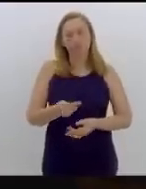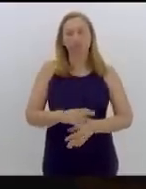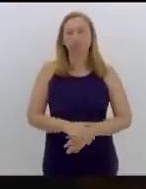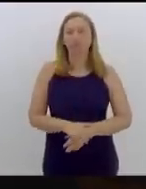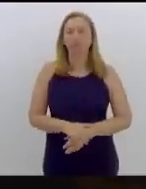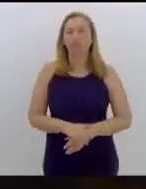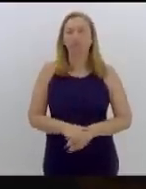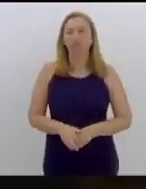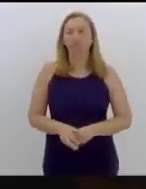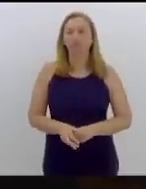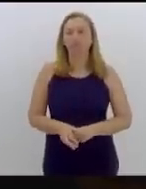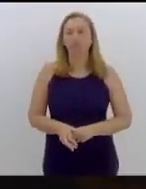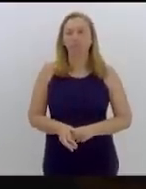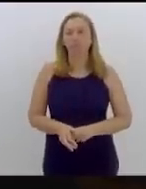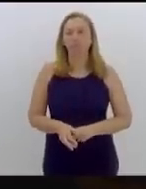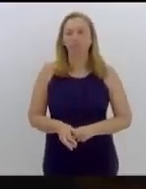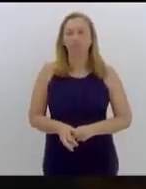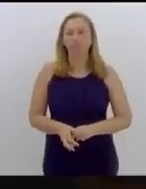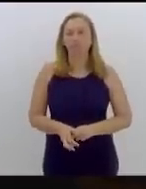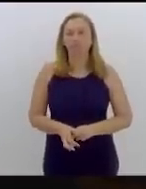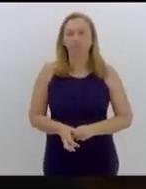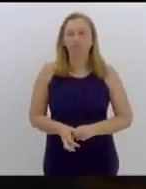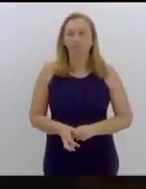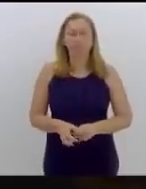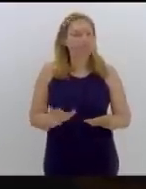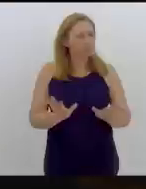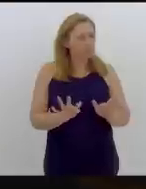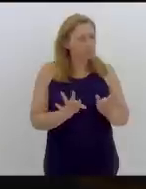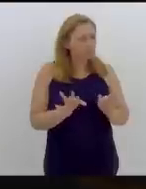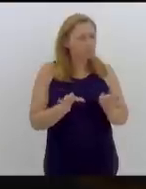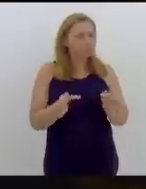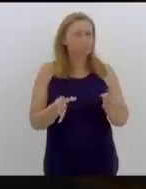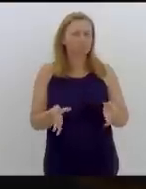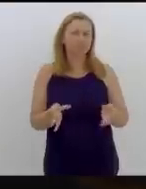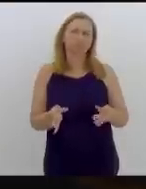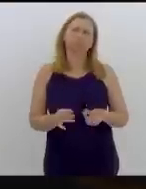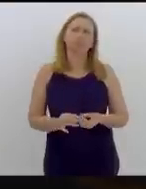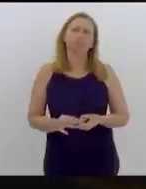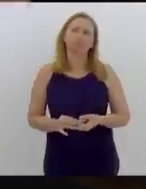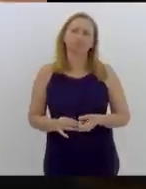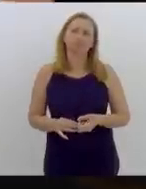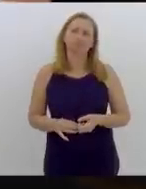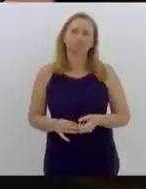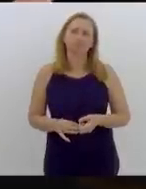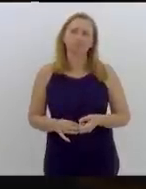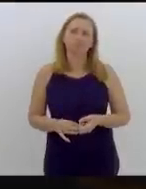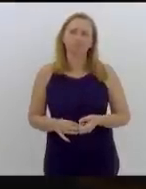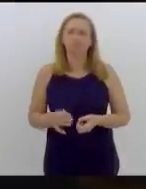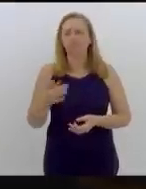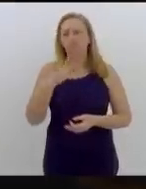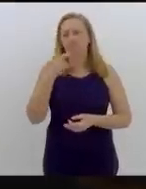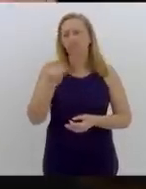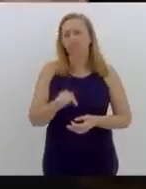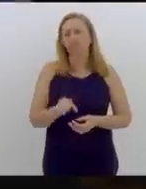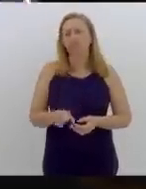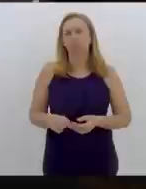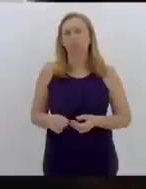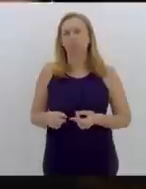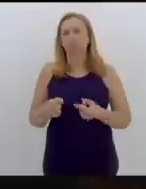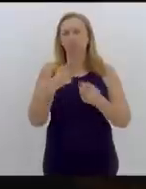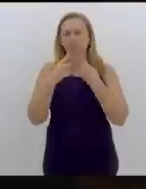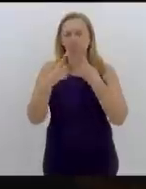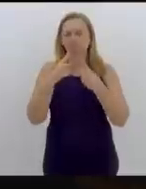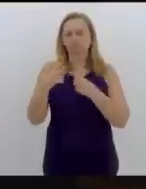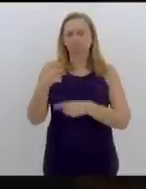da equidade é muito simples quando a gente refuta aqui por exemplo discursos